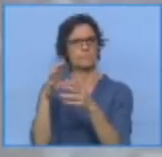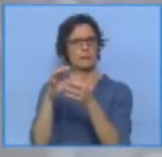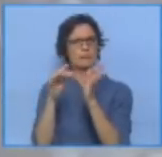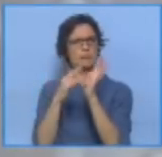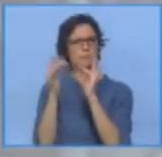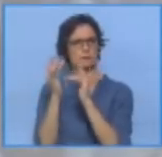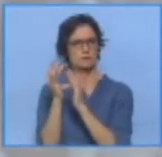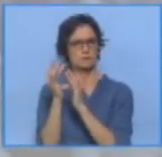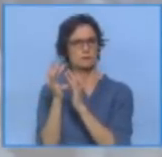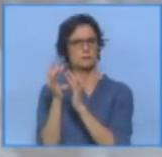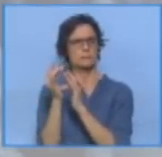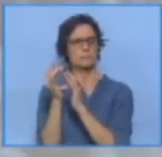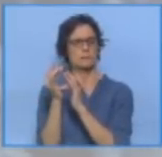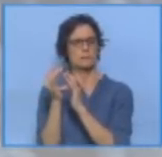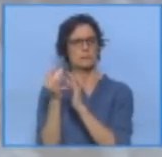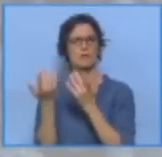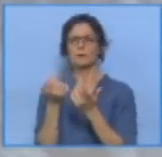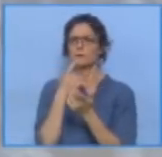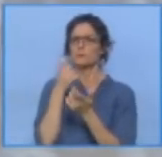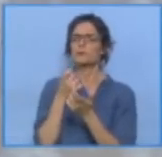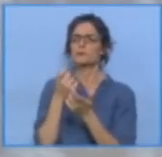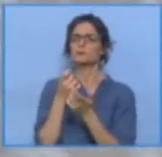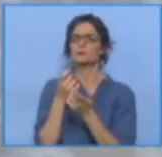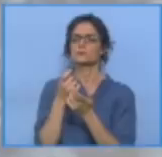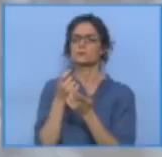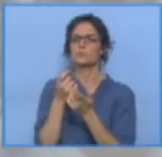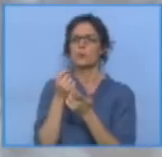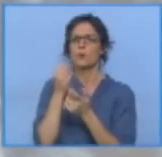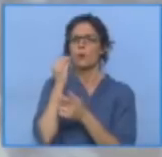Padre Marcelino, como é que descodifica, ao fim e